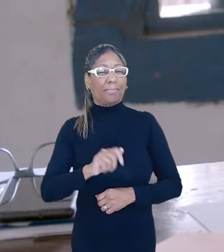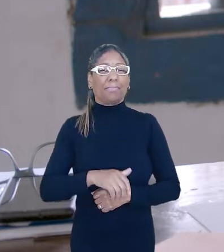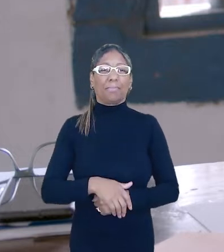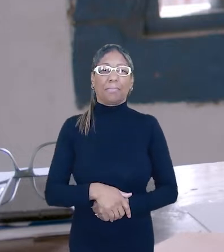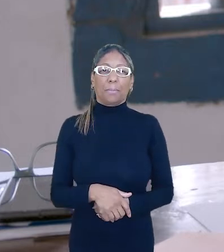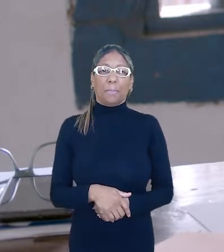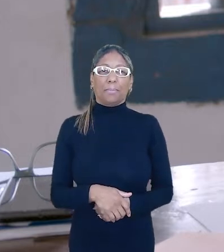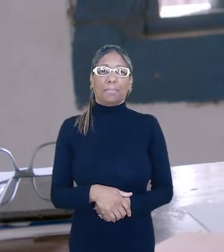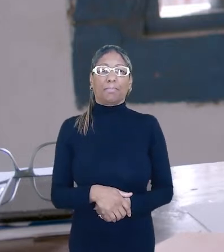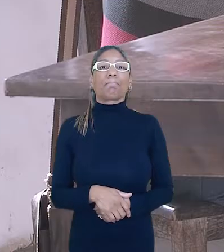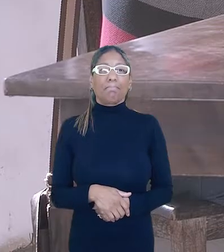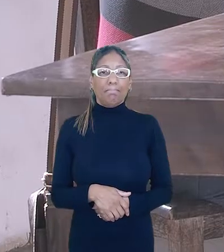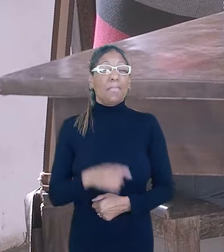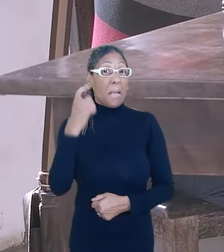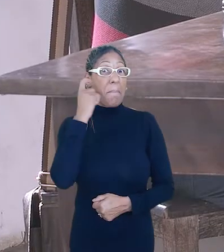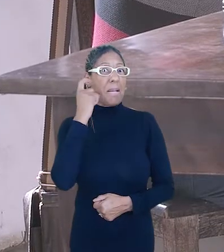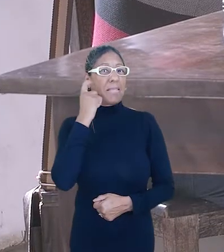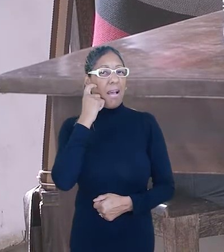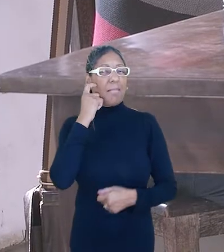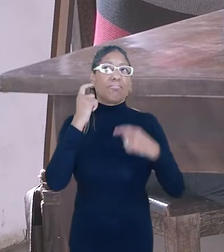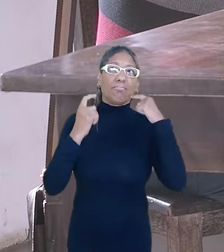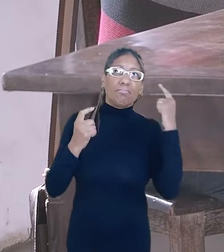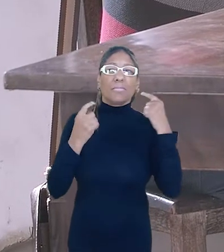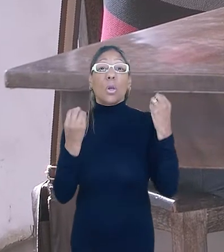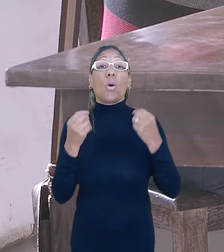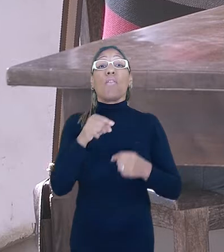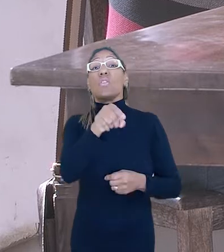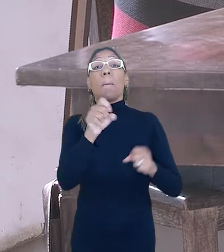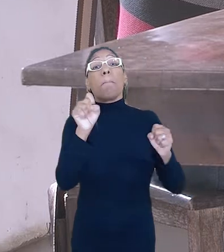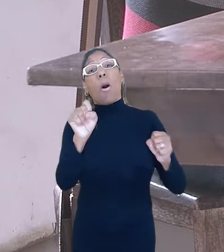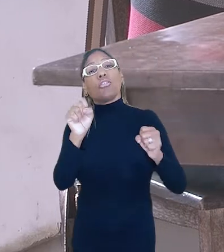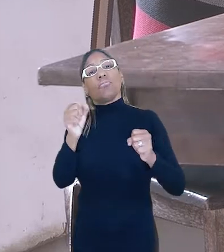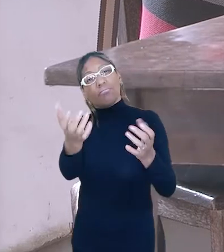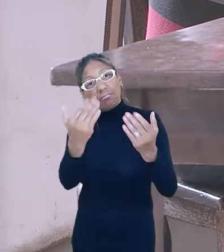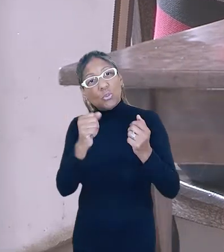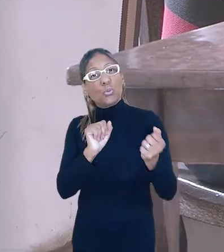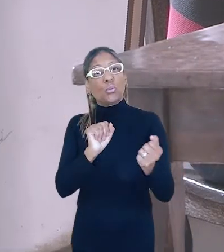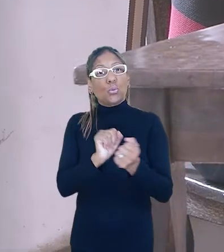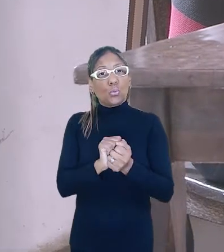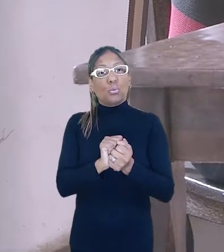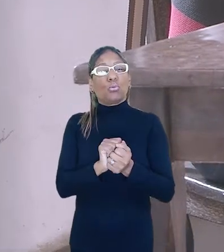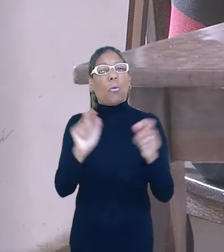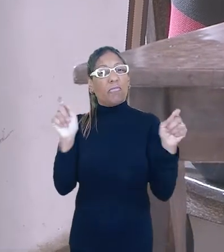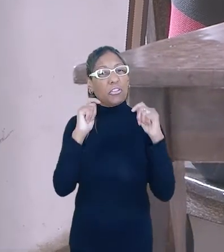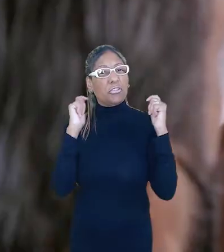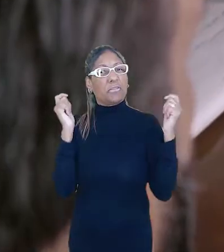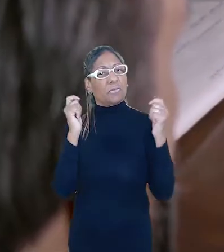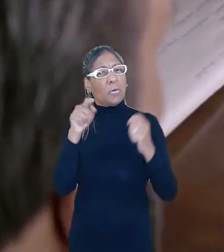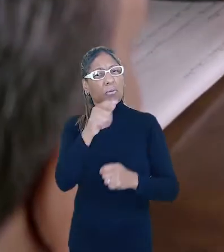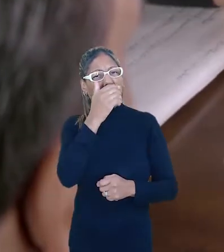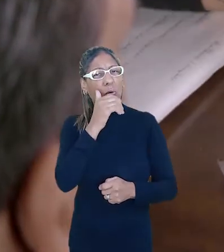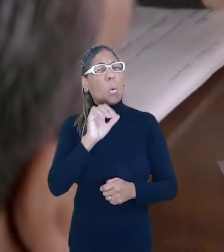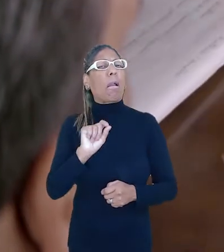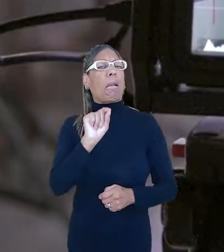Rua. Primeira mentoria presencial. Pensar nessas iniciativas, assim, que coisas você pode trazer para somar ao festival?